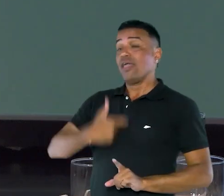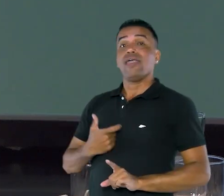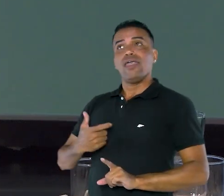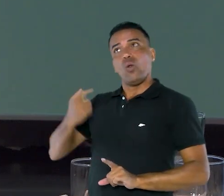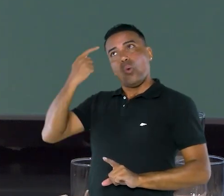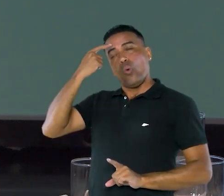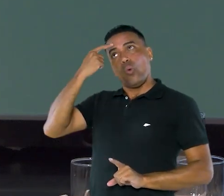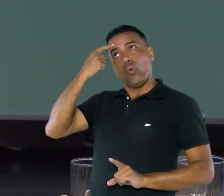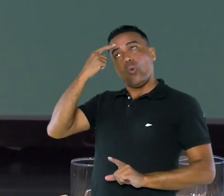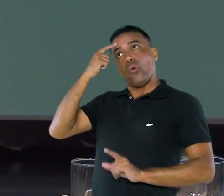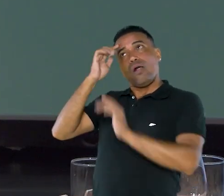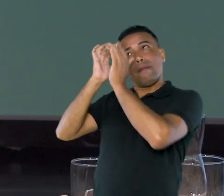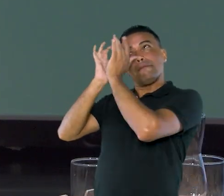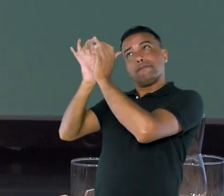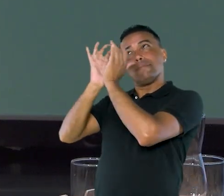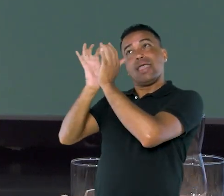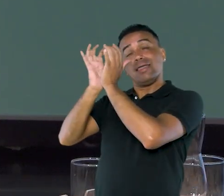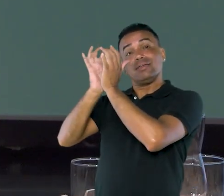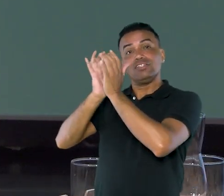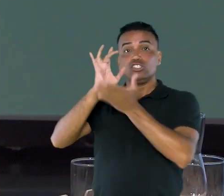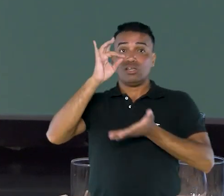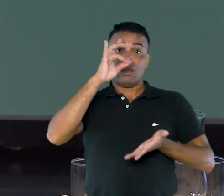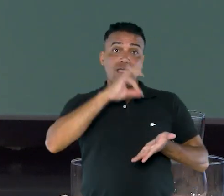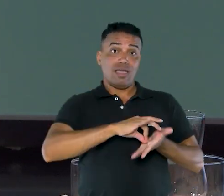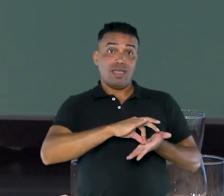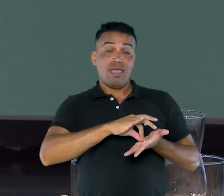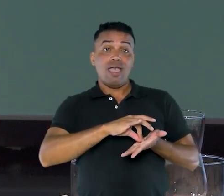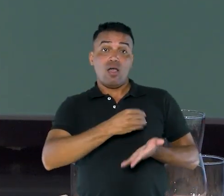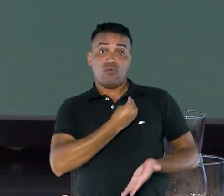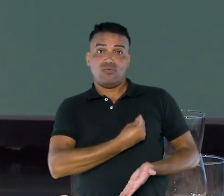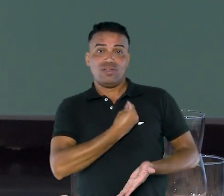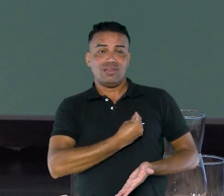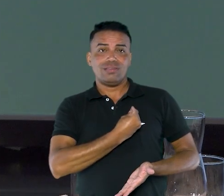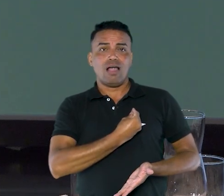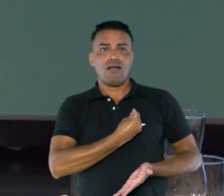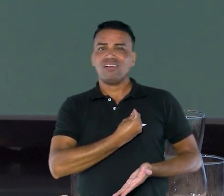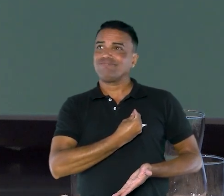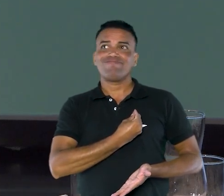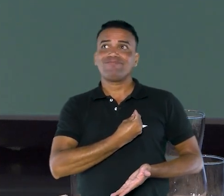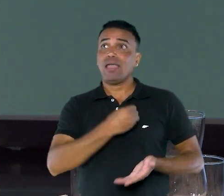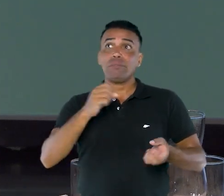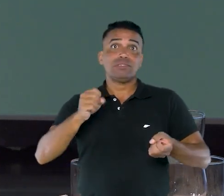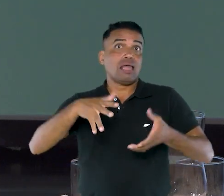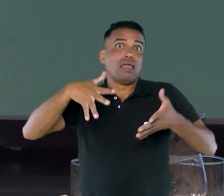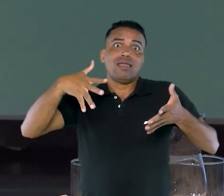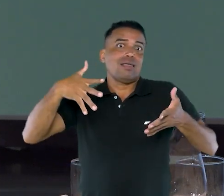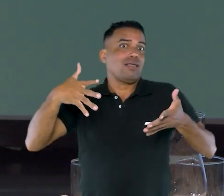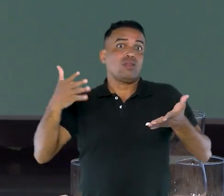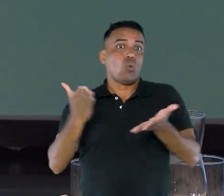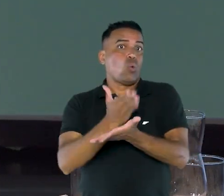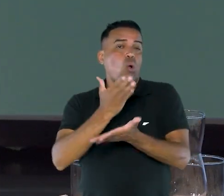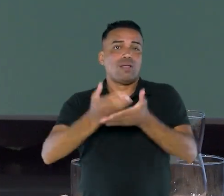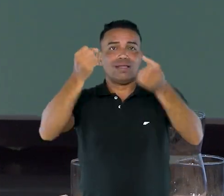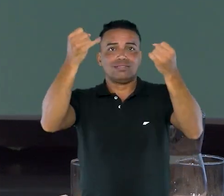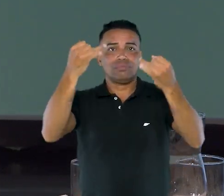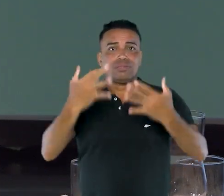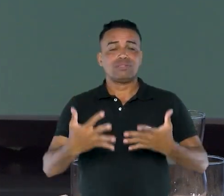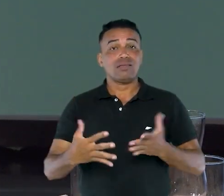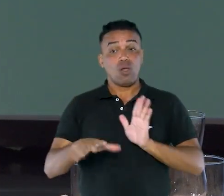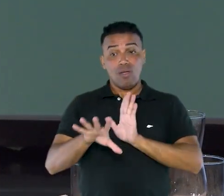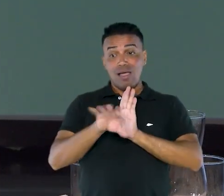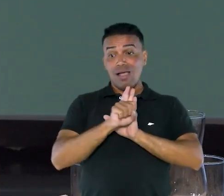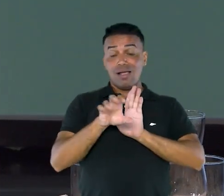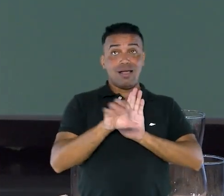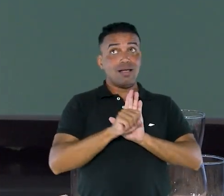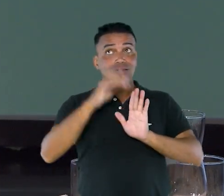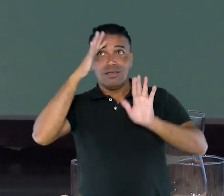eu, o que é a mente. O real é indevassável, é mistério. E qualquer explicação é o simbólico,